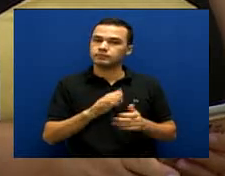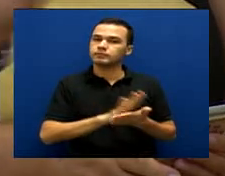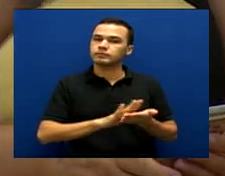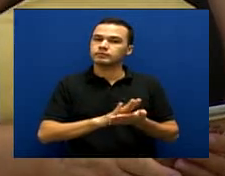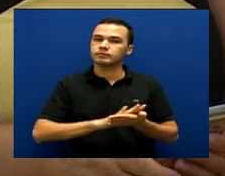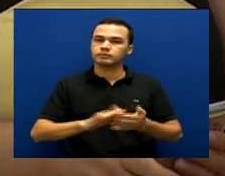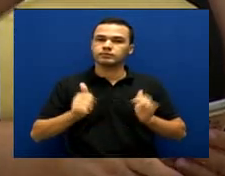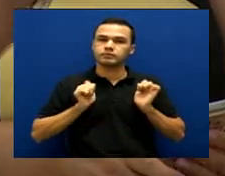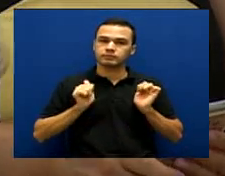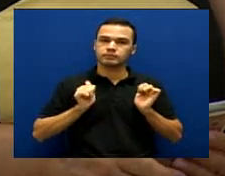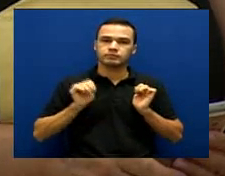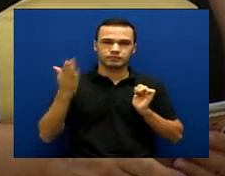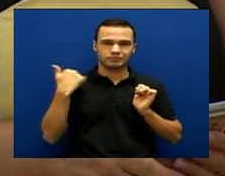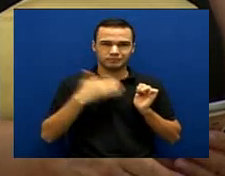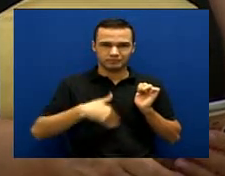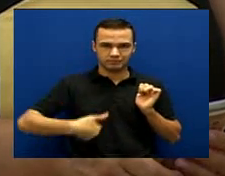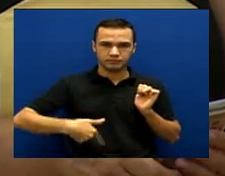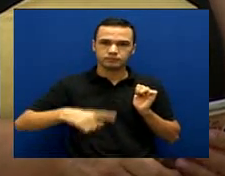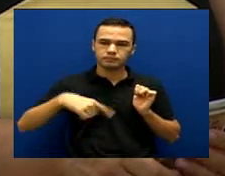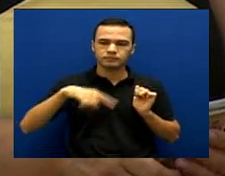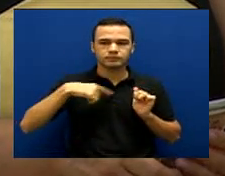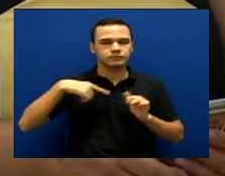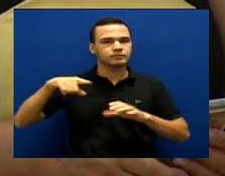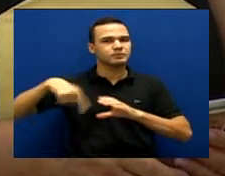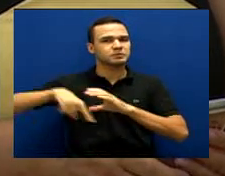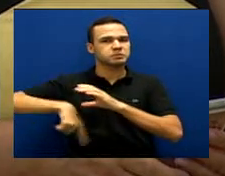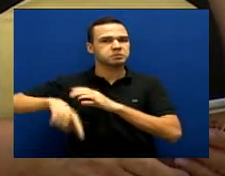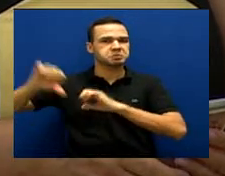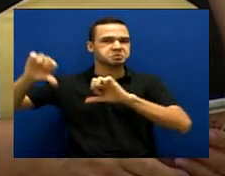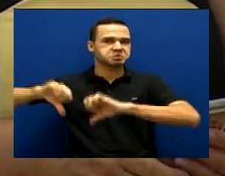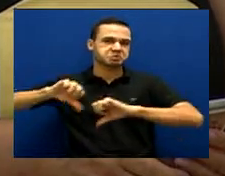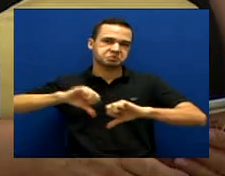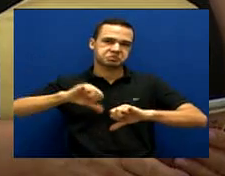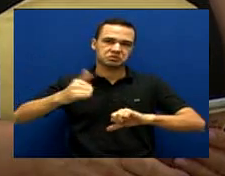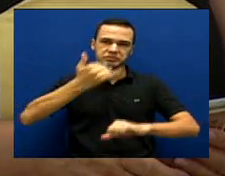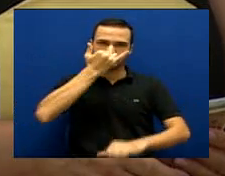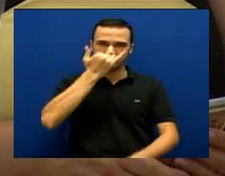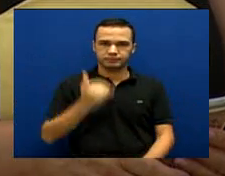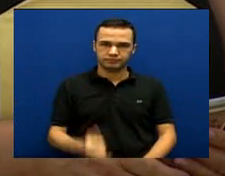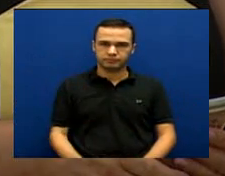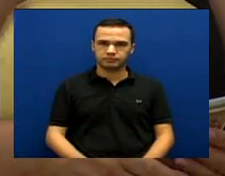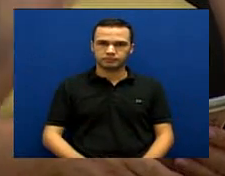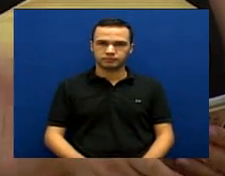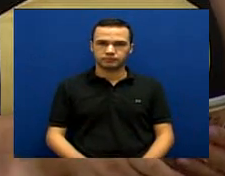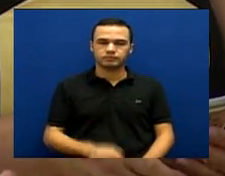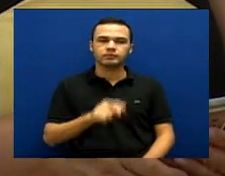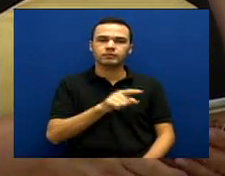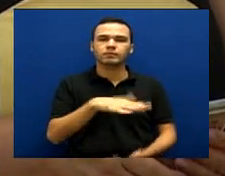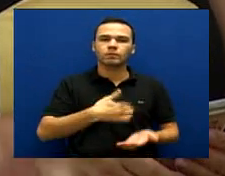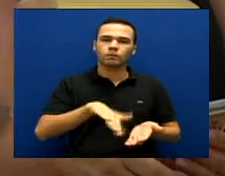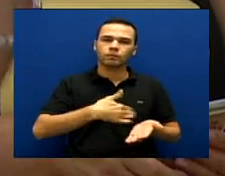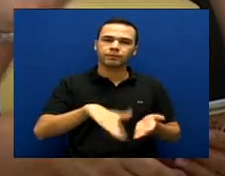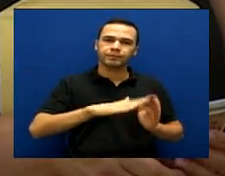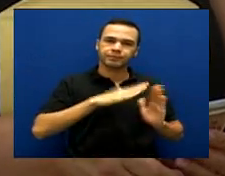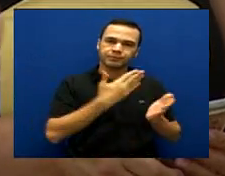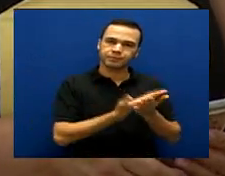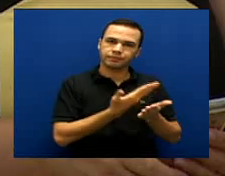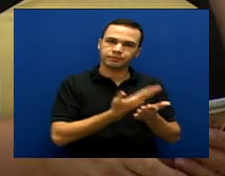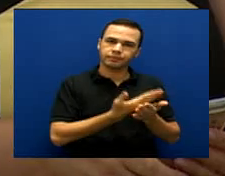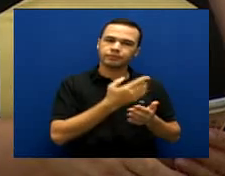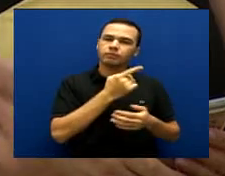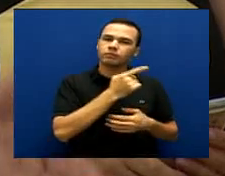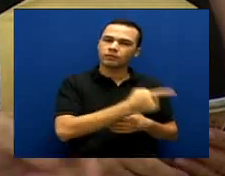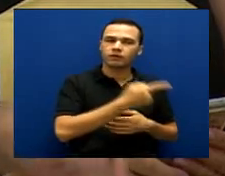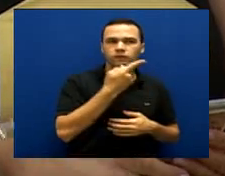anterior nós começamos a abrir o buraco dos 240 milhões a secretaria da educação fala em necessidade